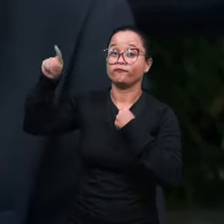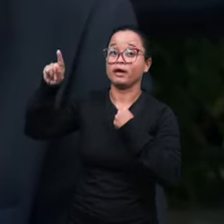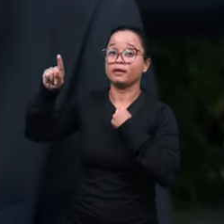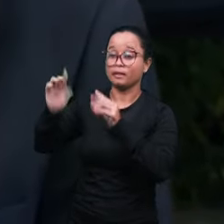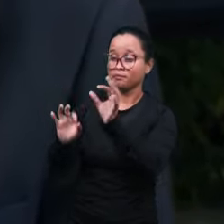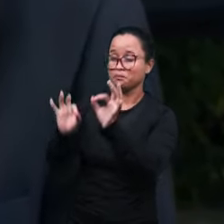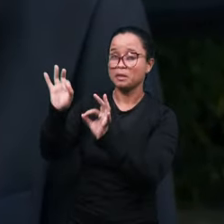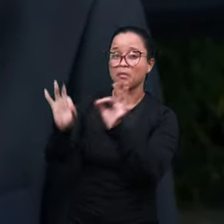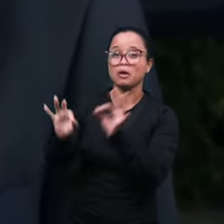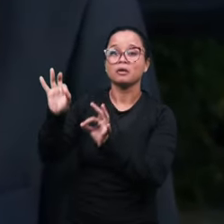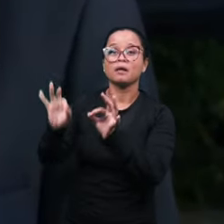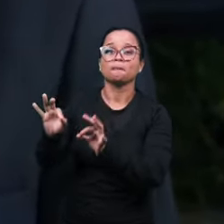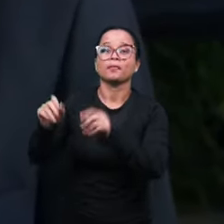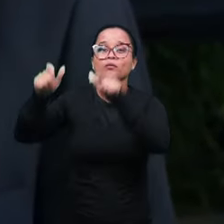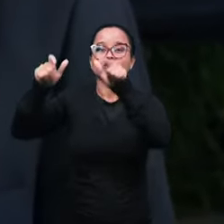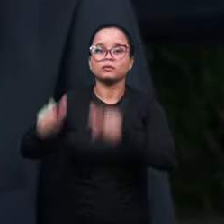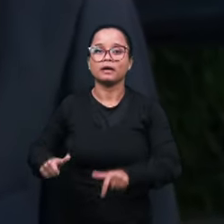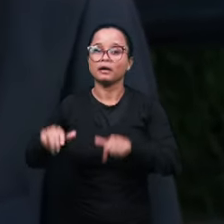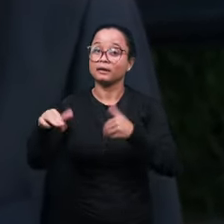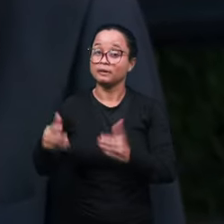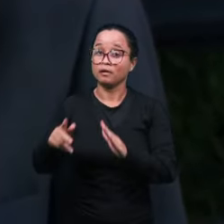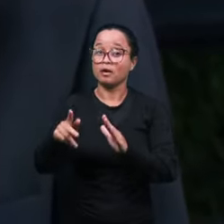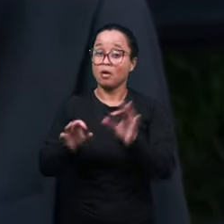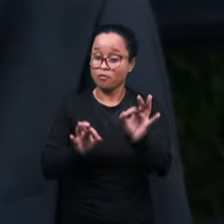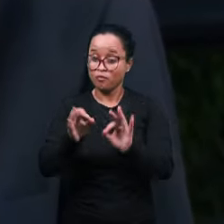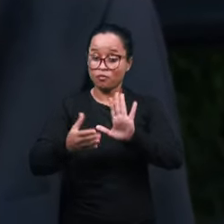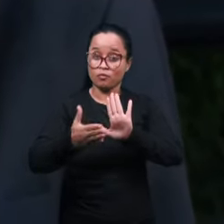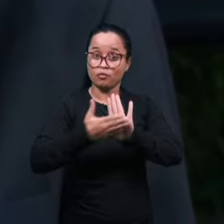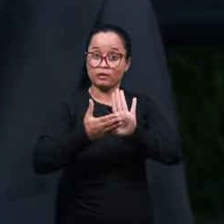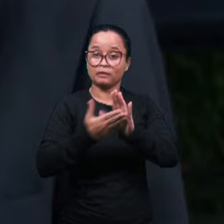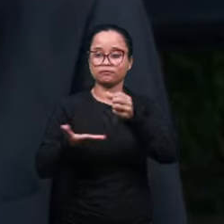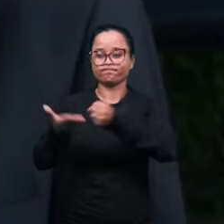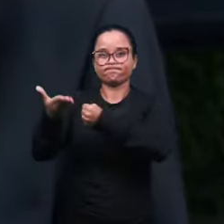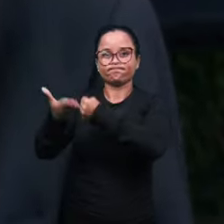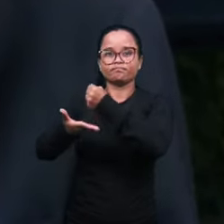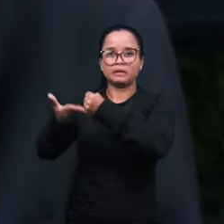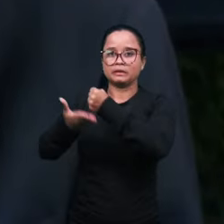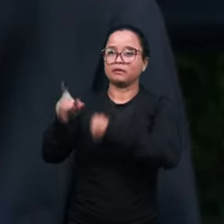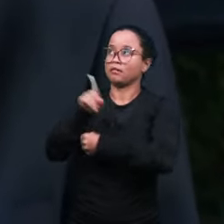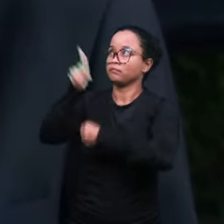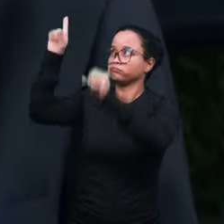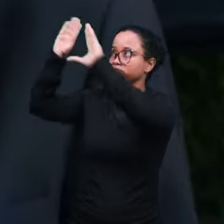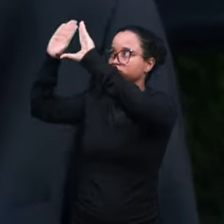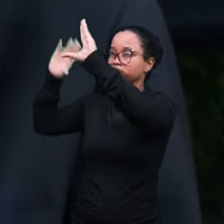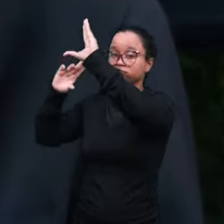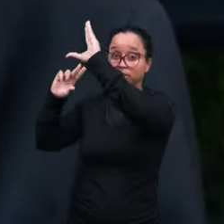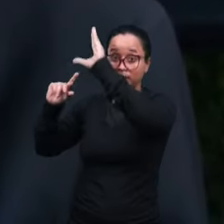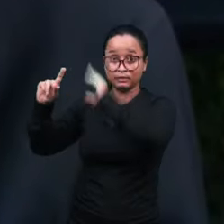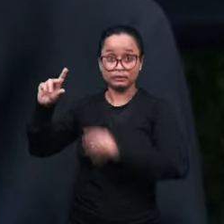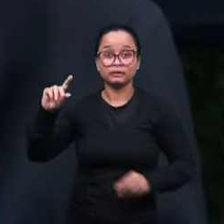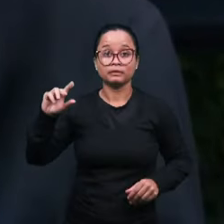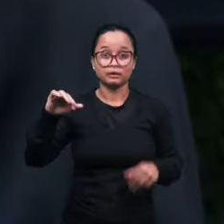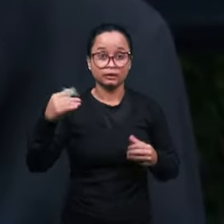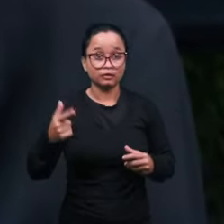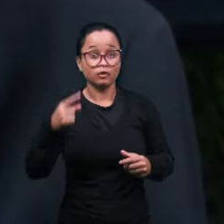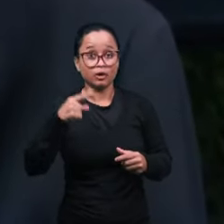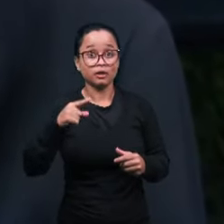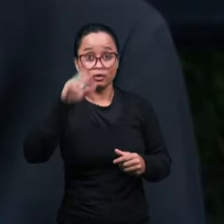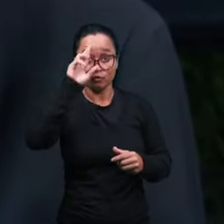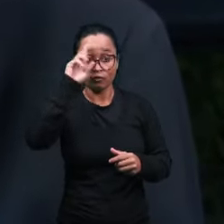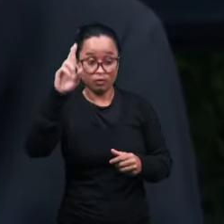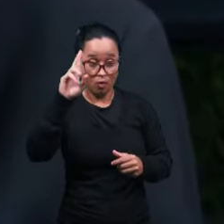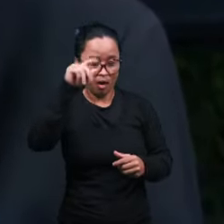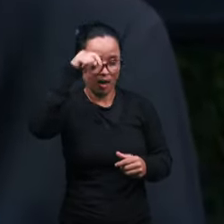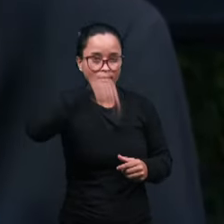projeto fundamentado na eternidade, com a participação do Senhor aqui, quando Ele dá a sua vida, verte o seu sangue